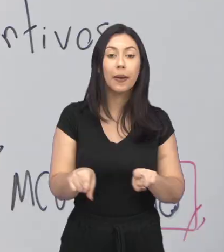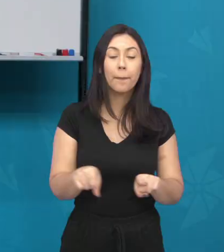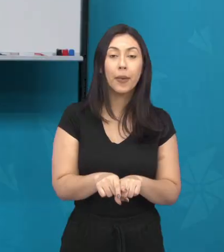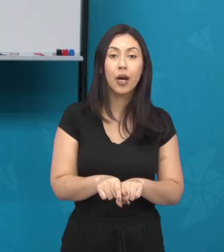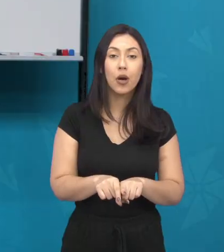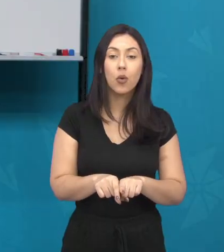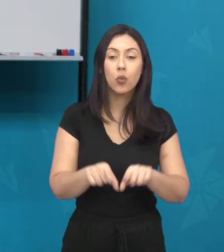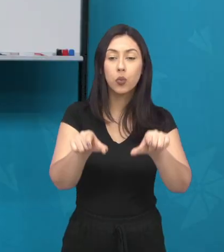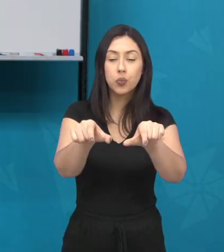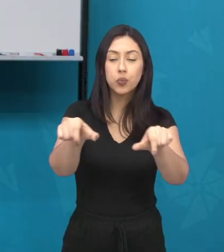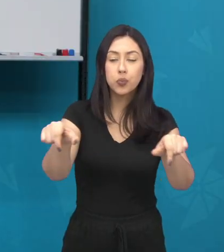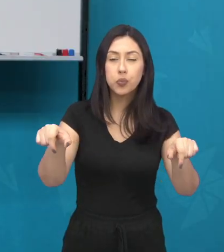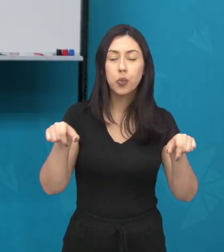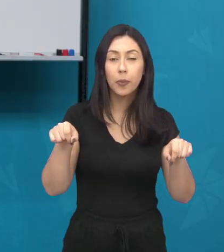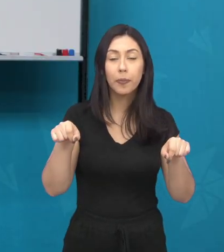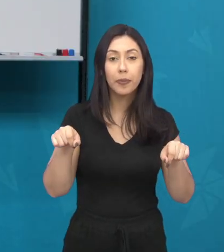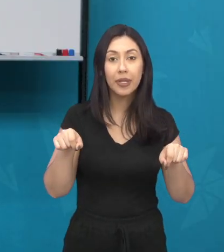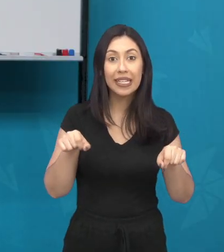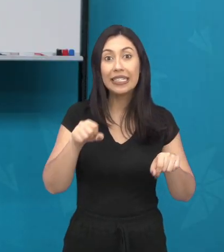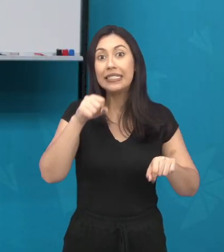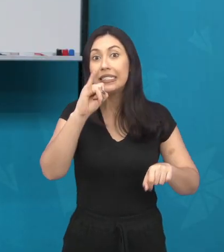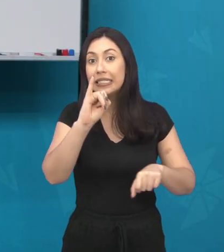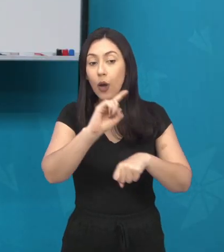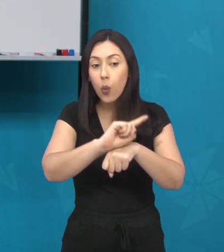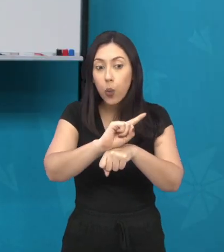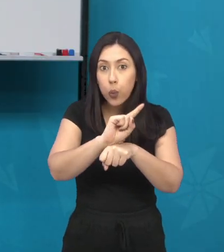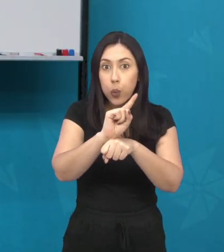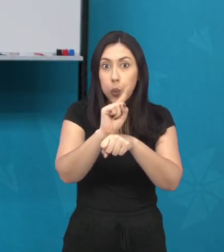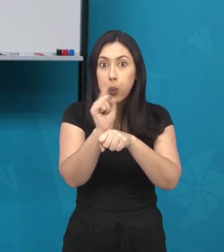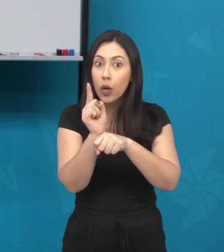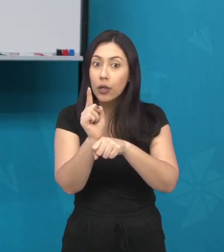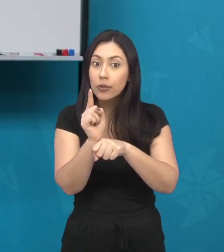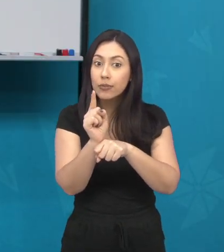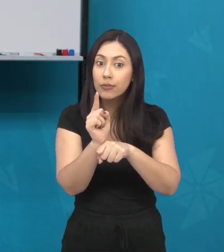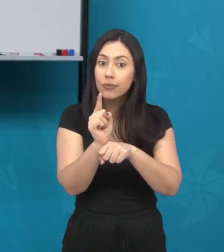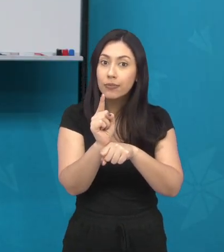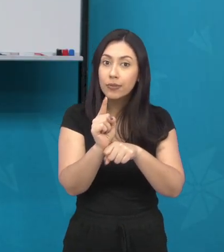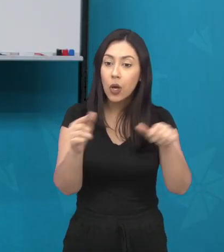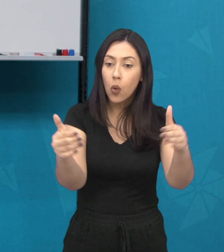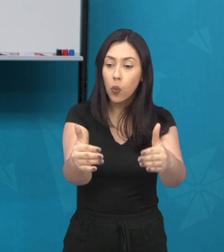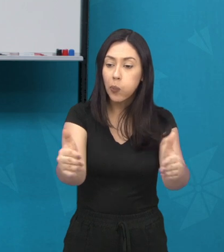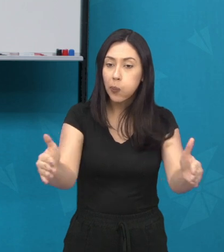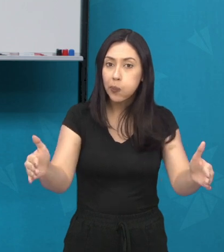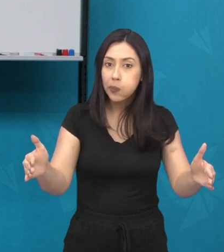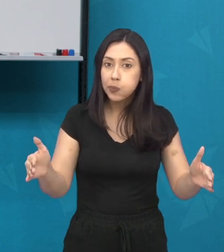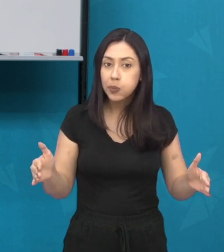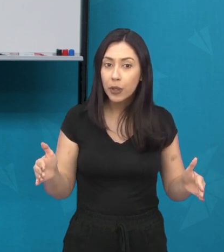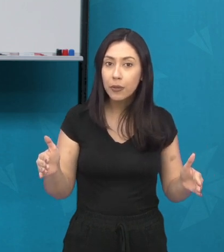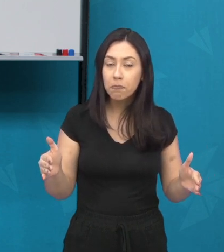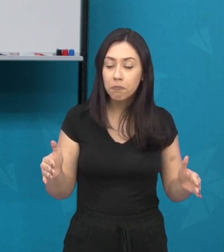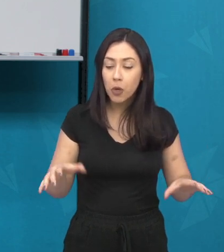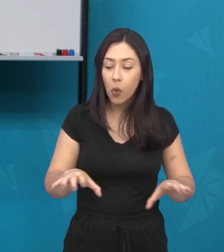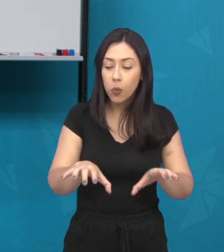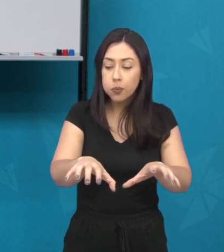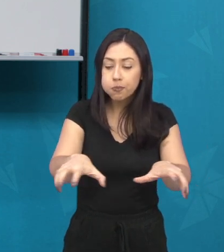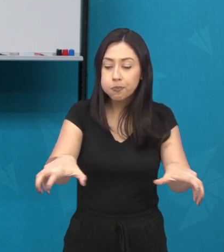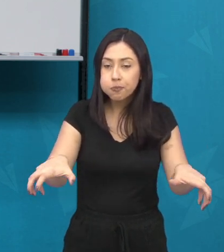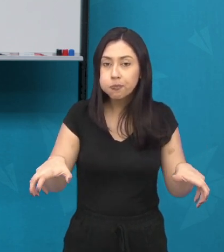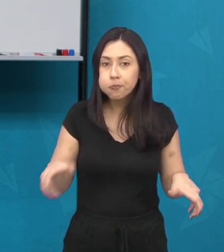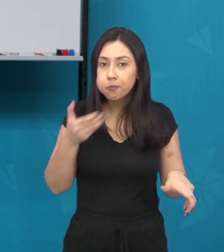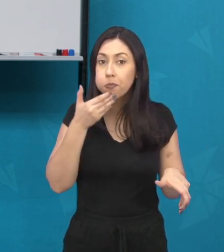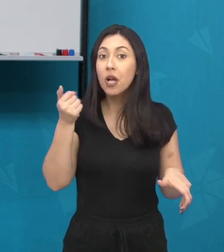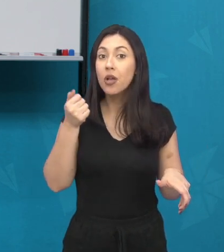esportivos quanto mais velocidade um carro tem maiores são as abas laterais dos bancos exatamente para proteger